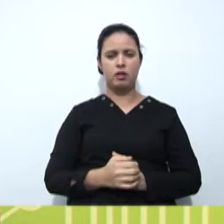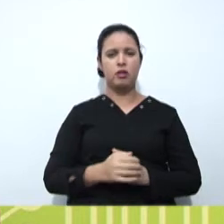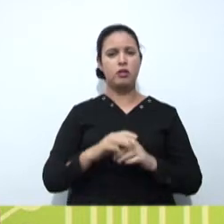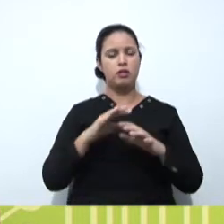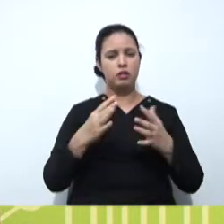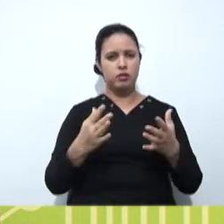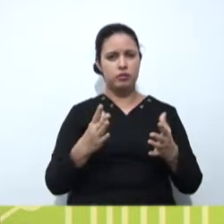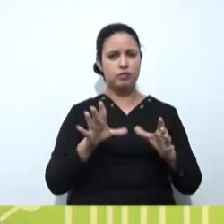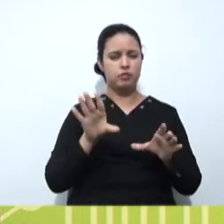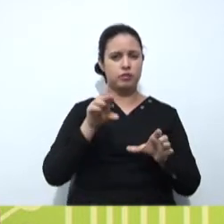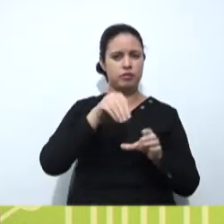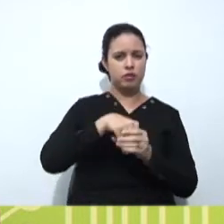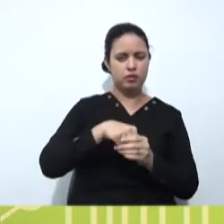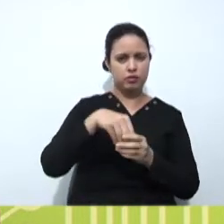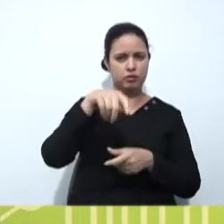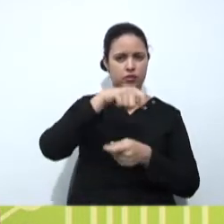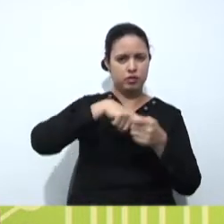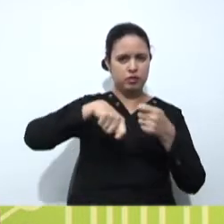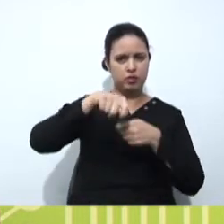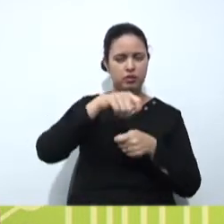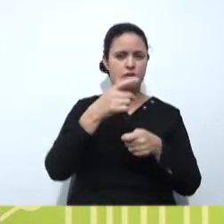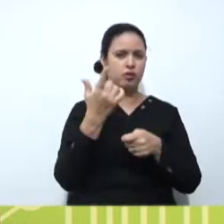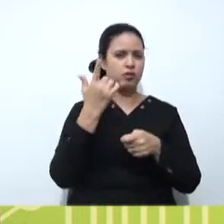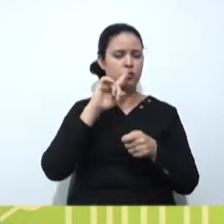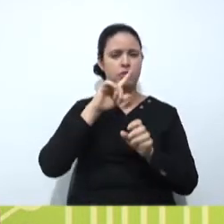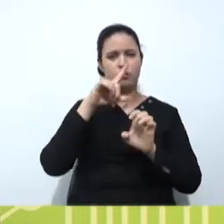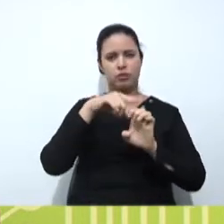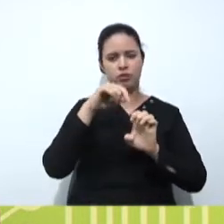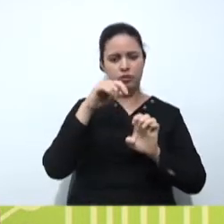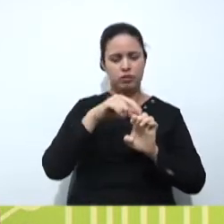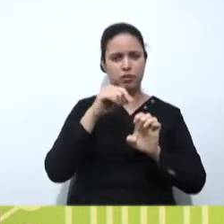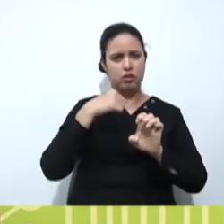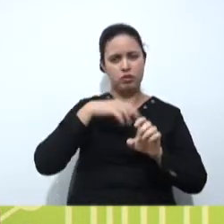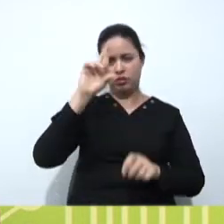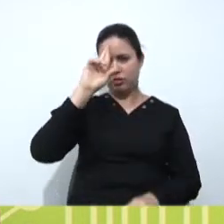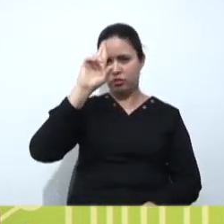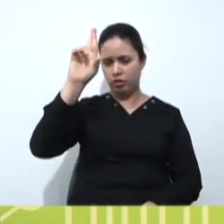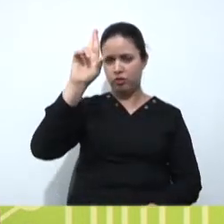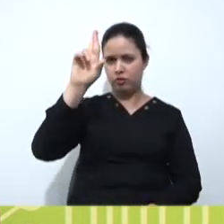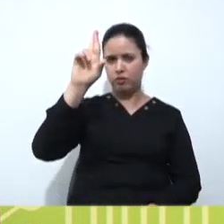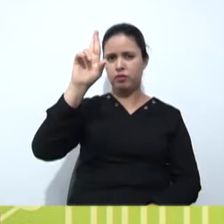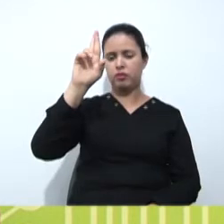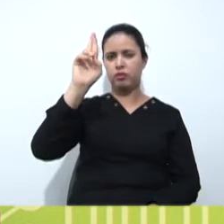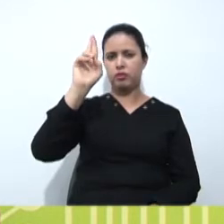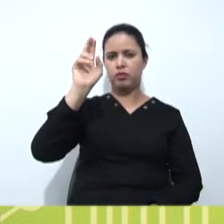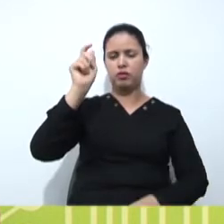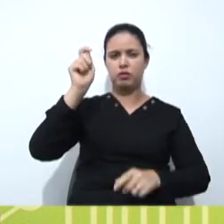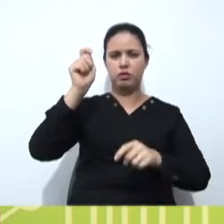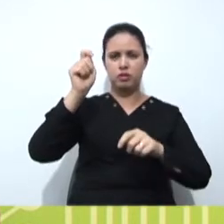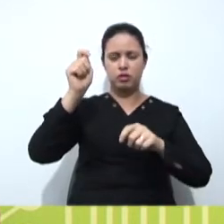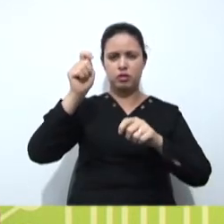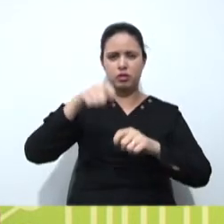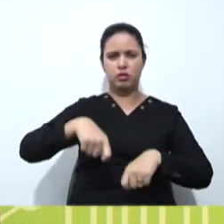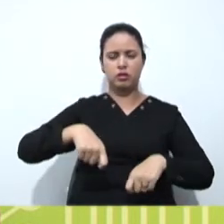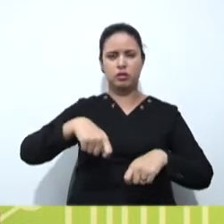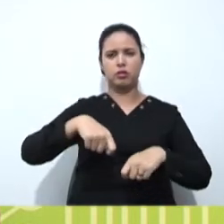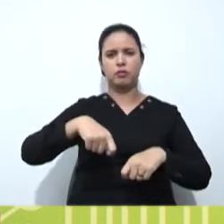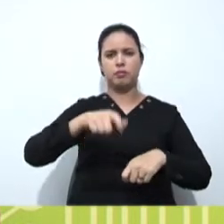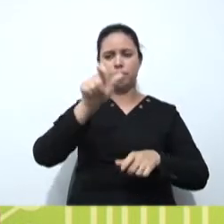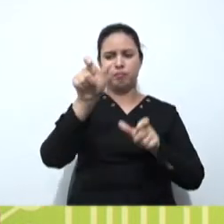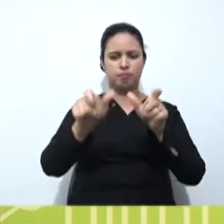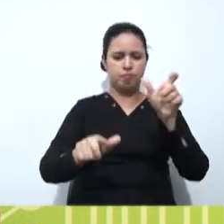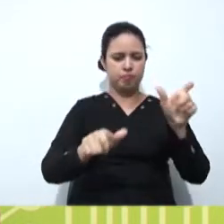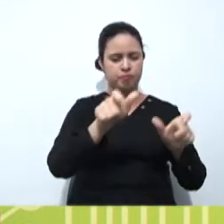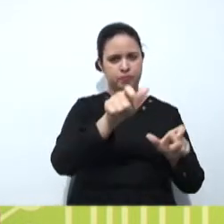meu negócio, eu, como dona daquele negócio, eu vou tratar com os meus funcionários,